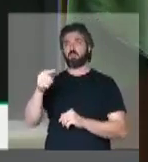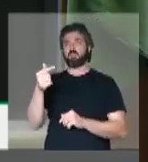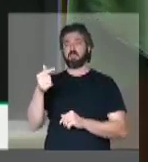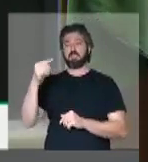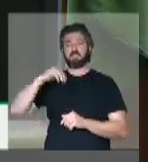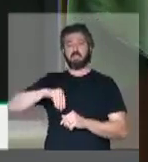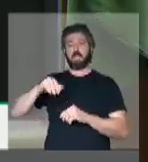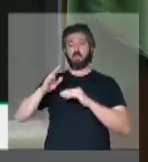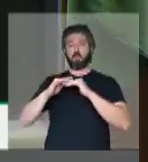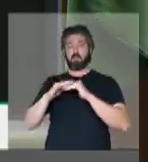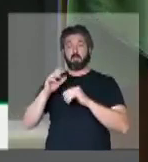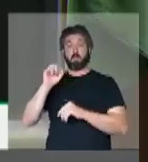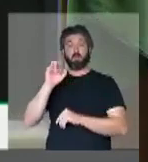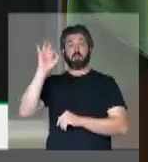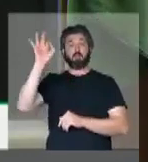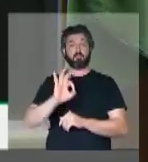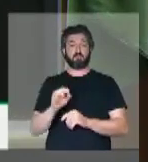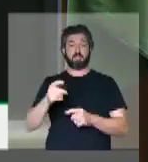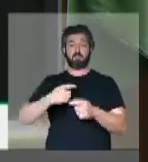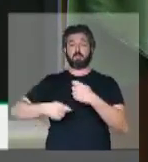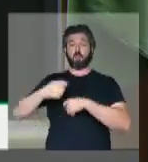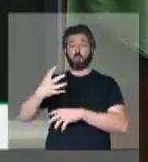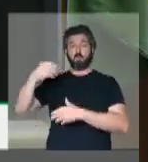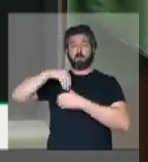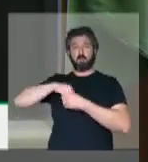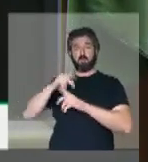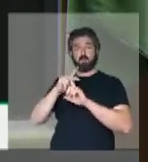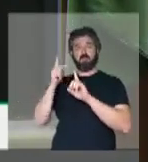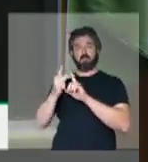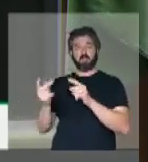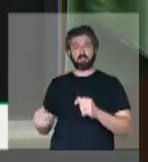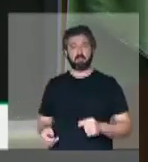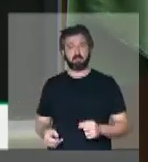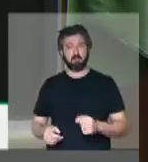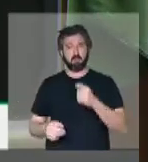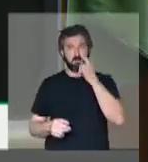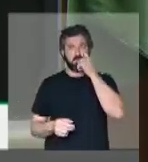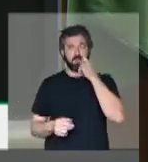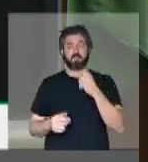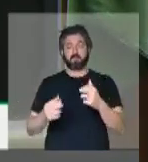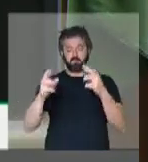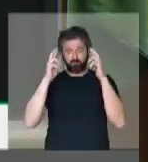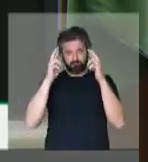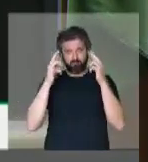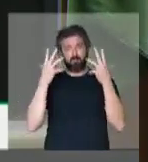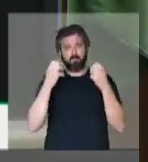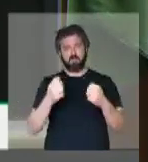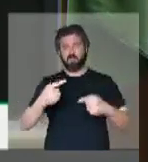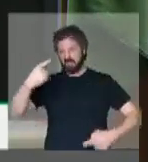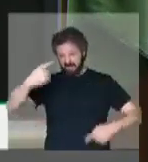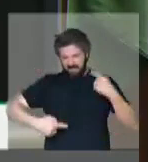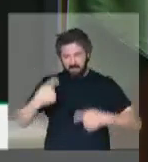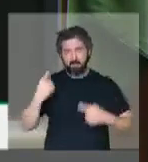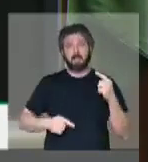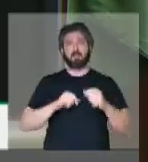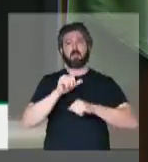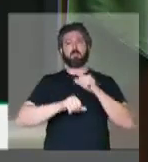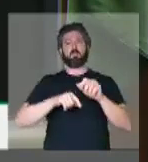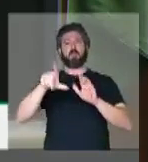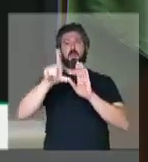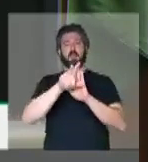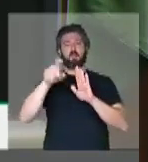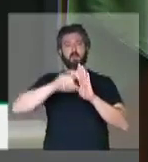mínimos por 80% da economia que será feita pela reforma previdenciária. Que tenhamos condição de enfrentar o debate da reforma